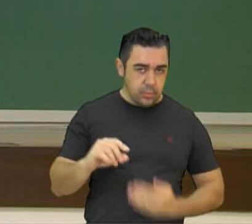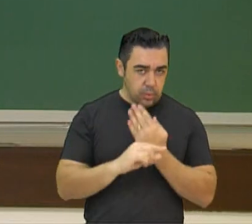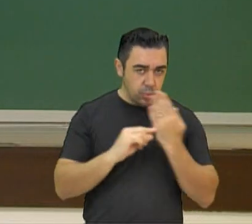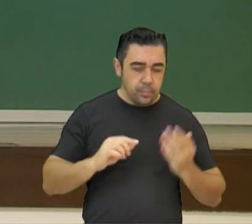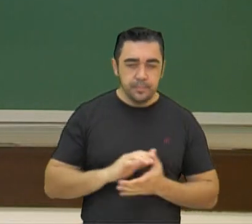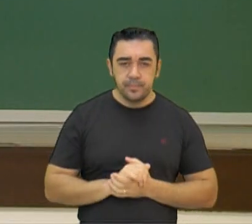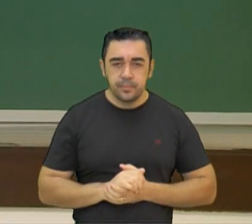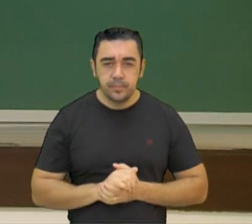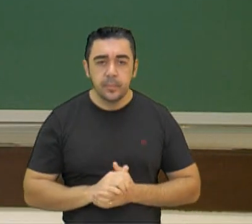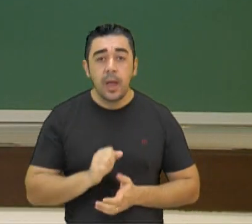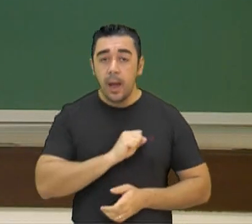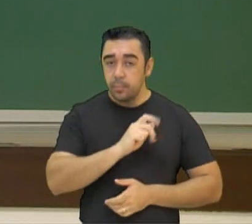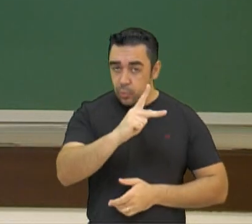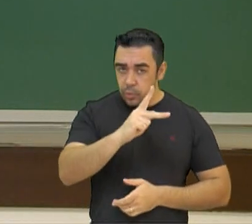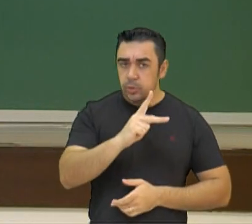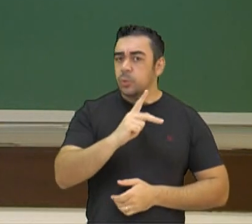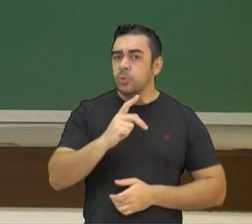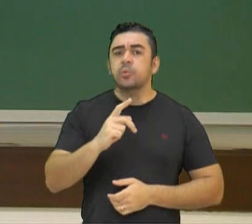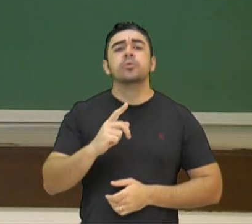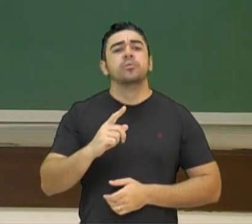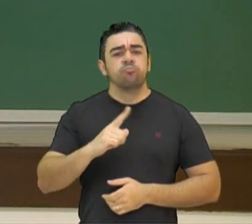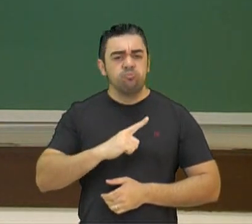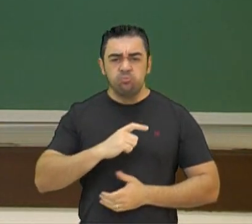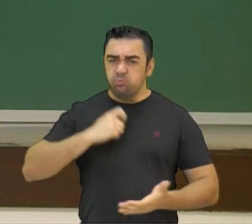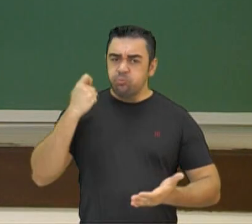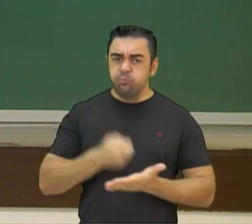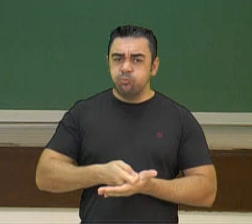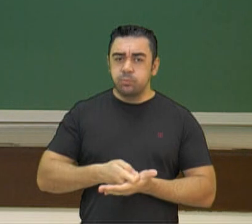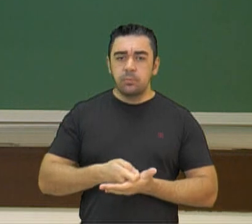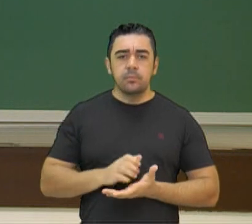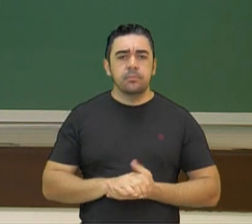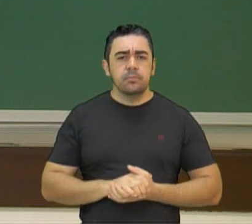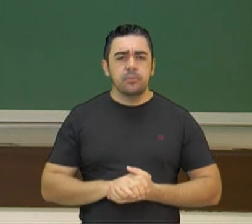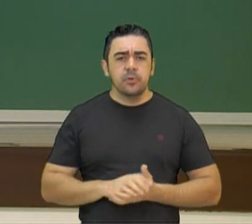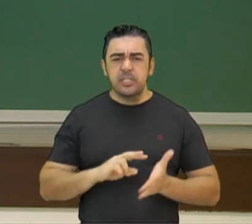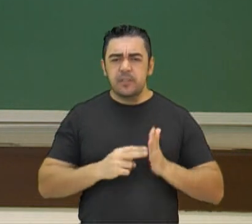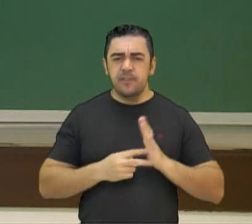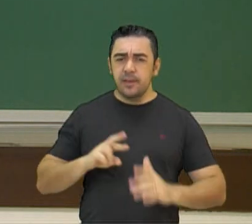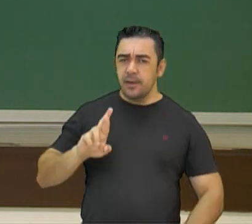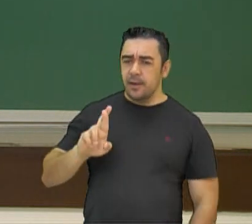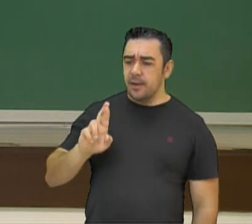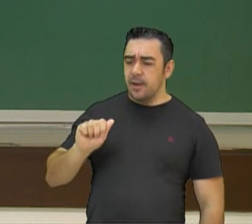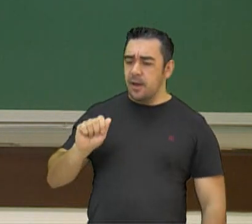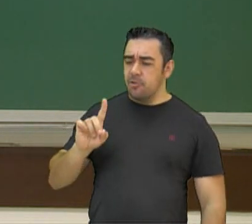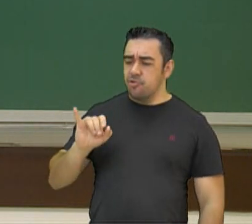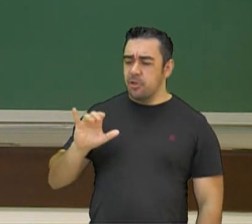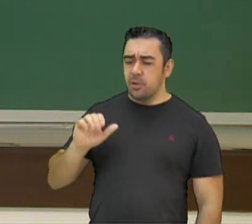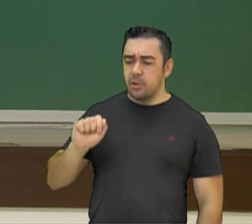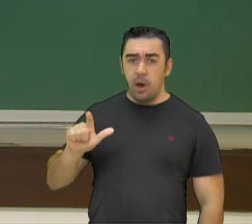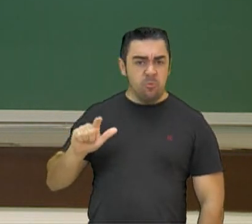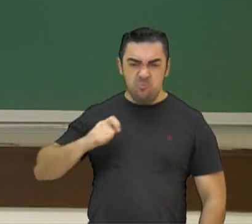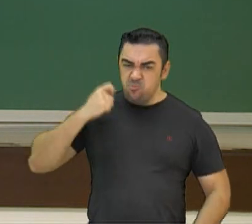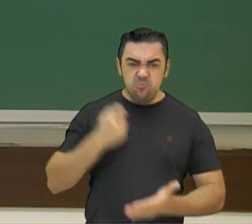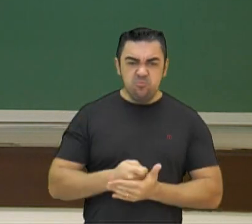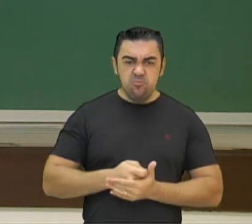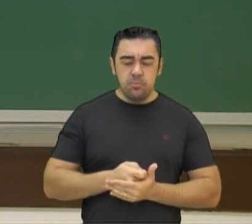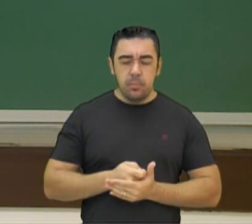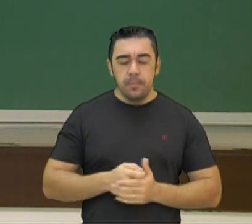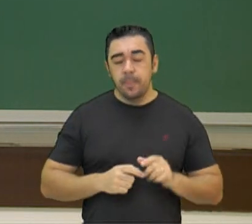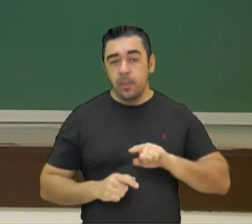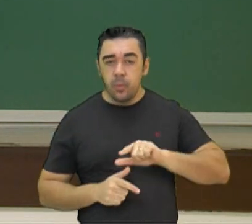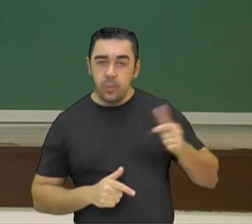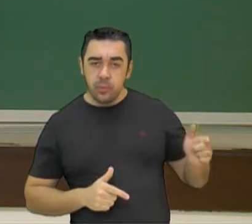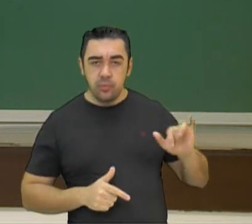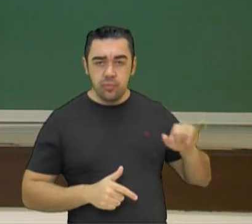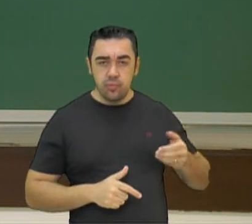Foi um apologista radical. O que quer dizer radical? Ele era extremista. Enquanto que o